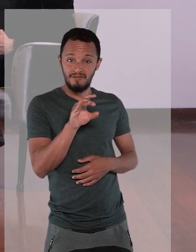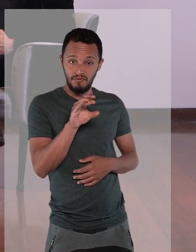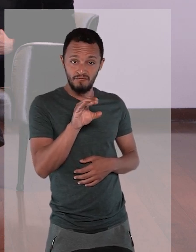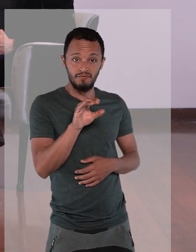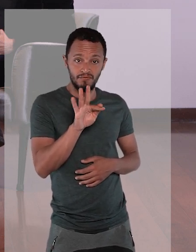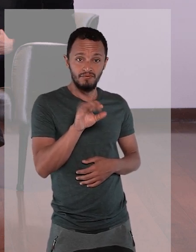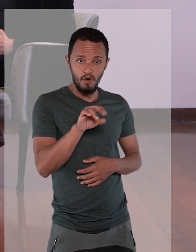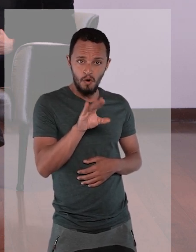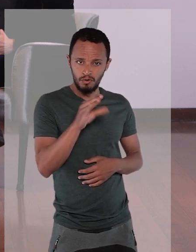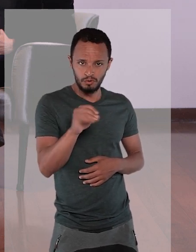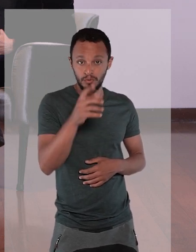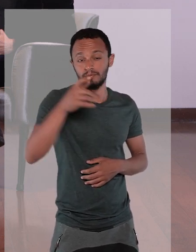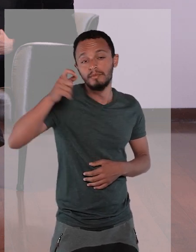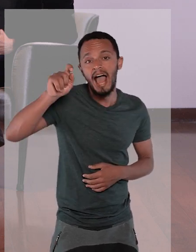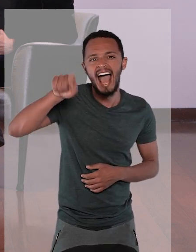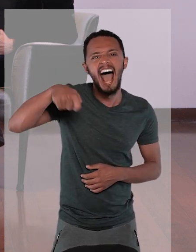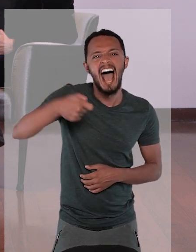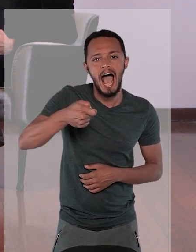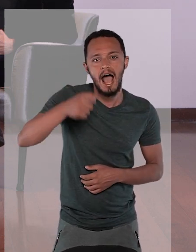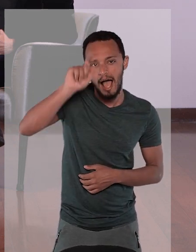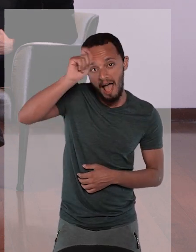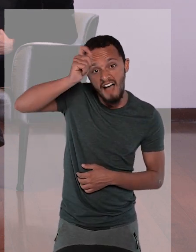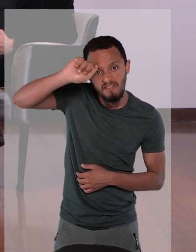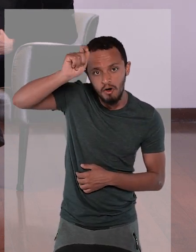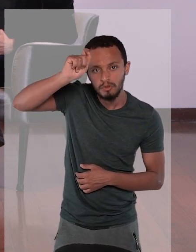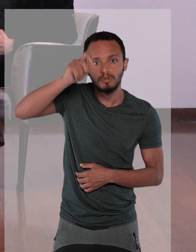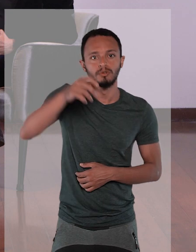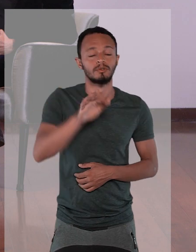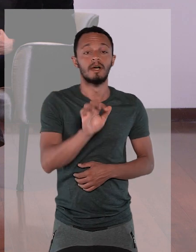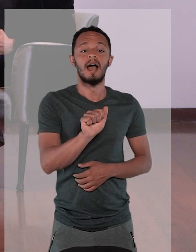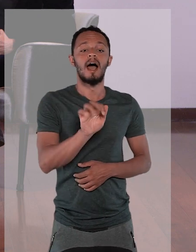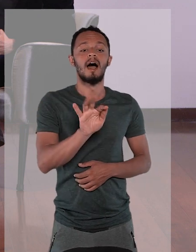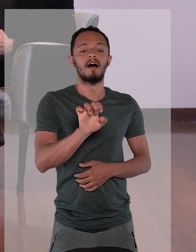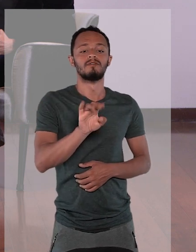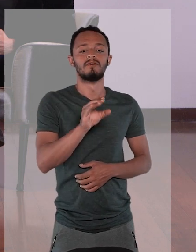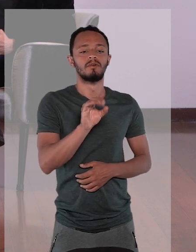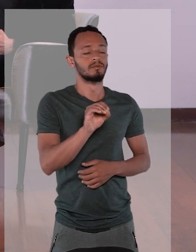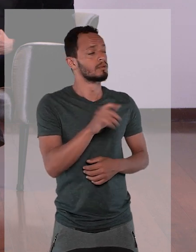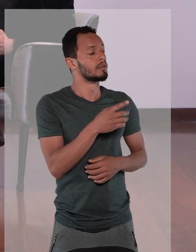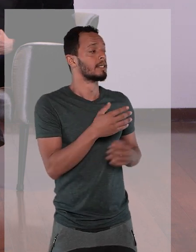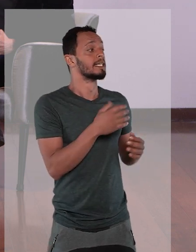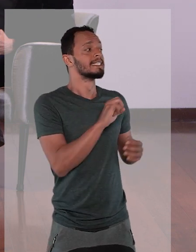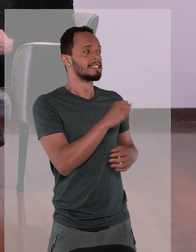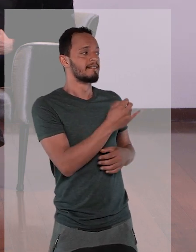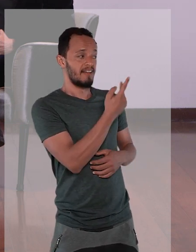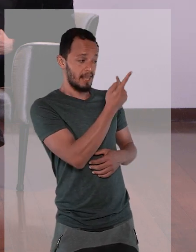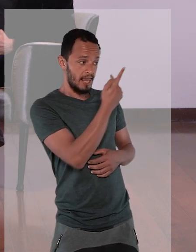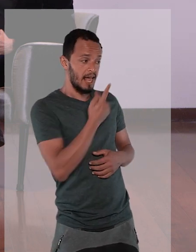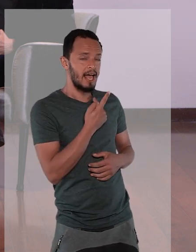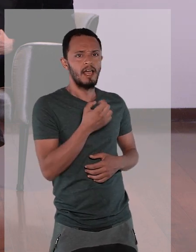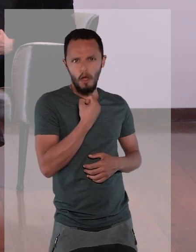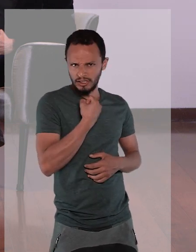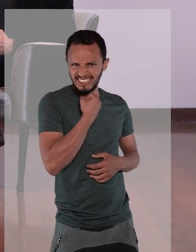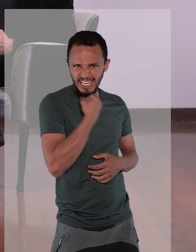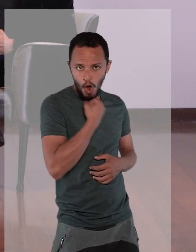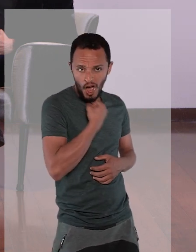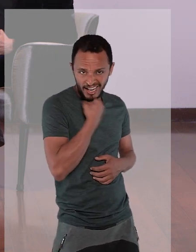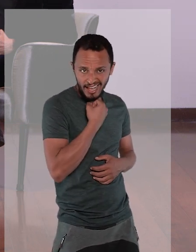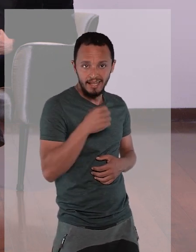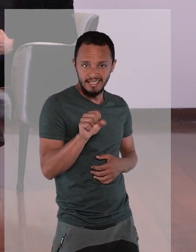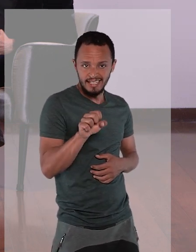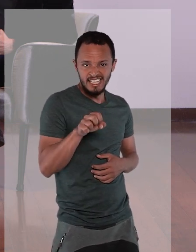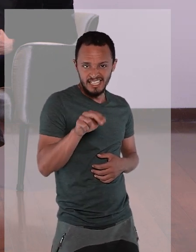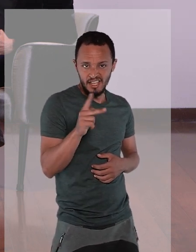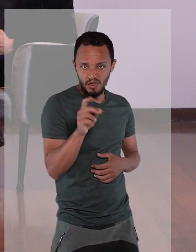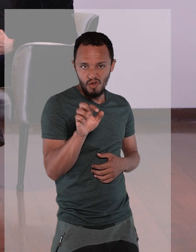não falo mais não, Margarete. Com essa cabeça branca, me chamando de senhora, né? Mas eu imitei bem o Agualusa, né? O Agualusa que